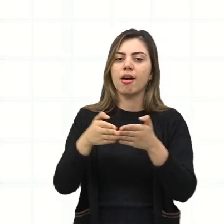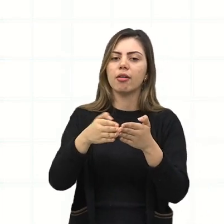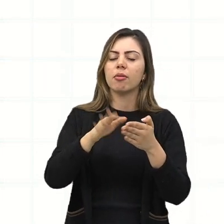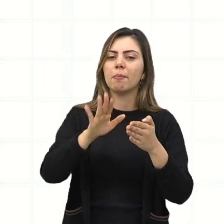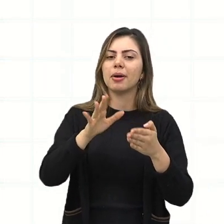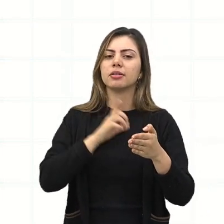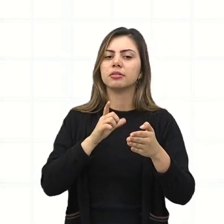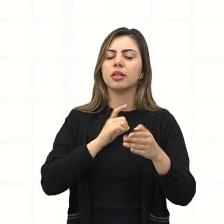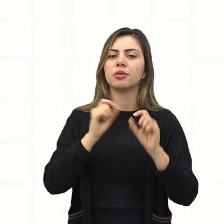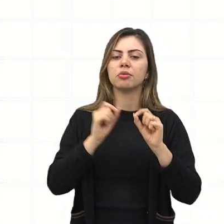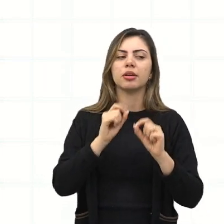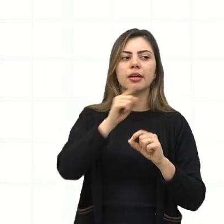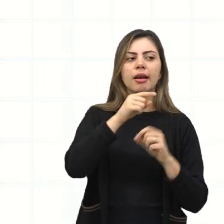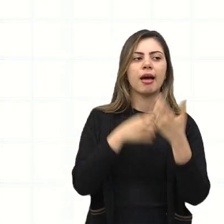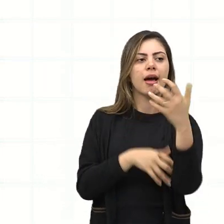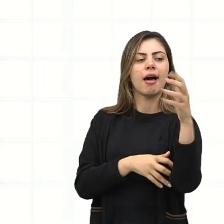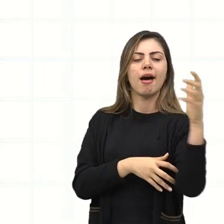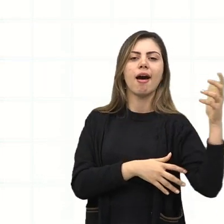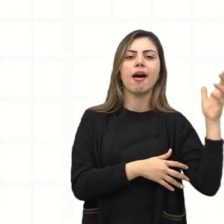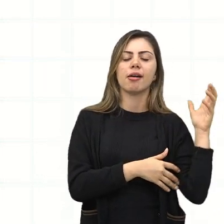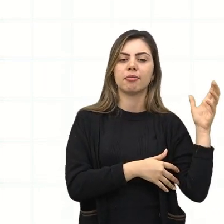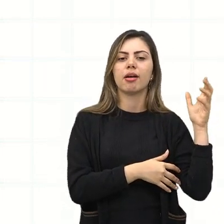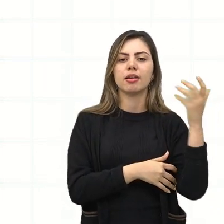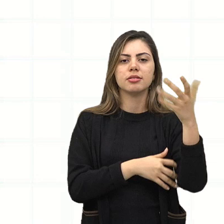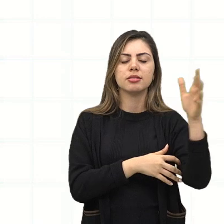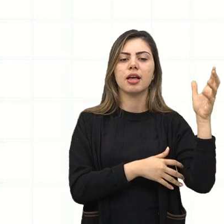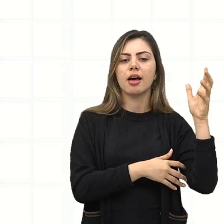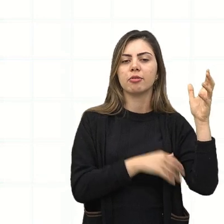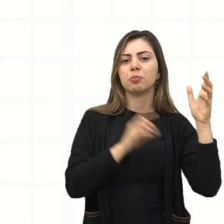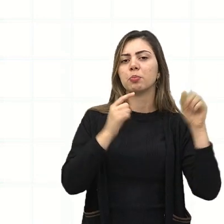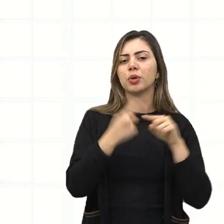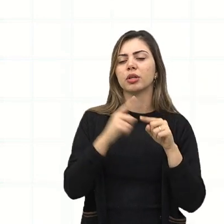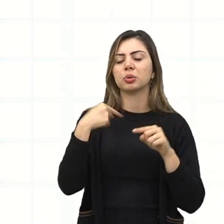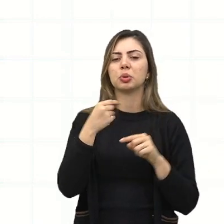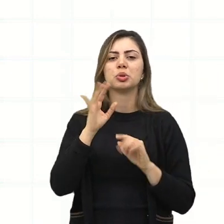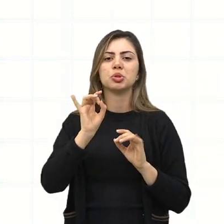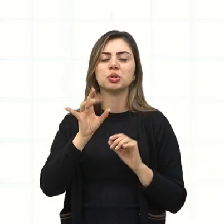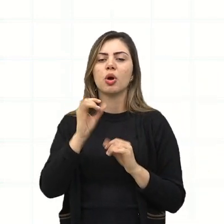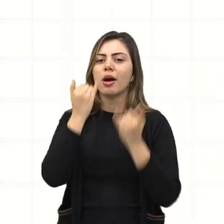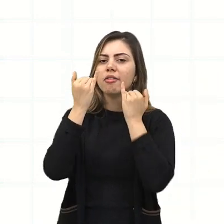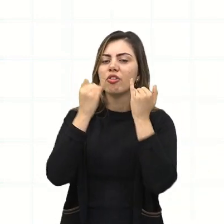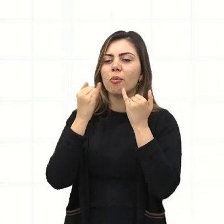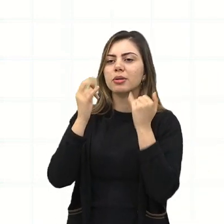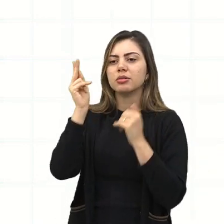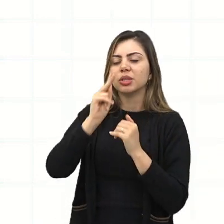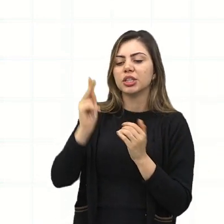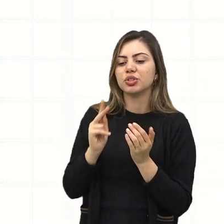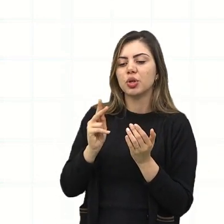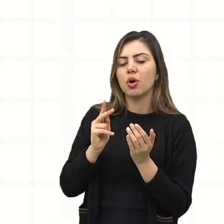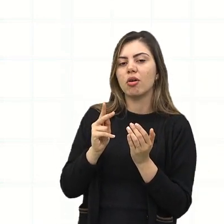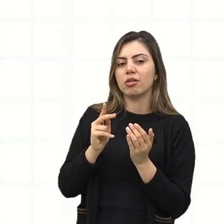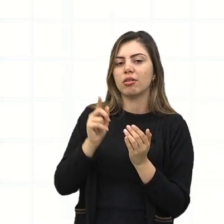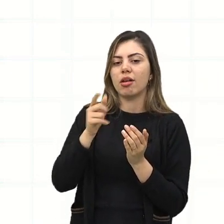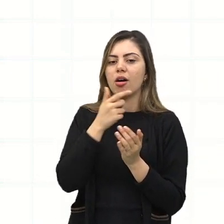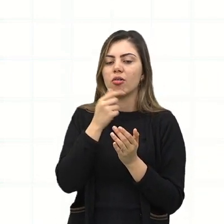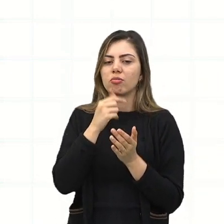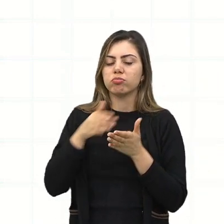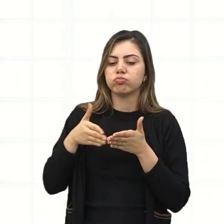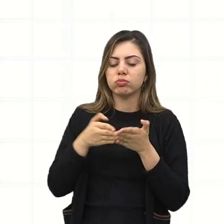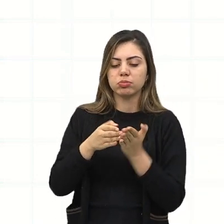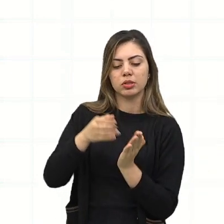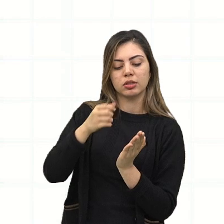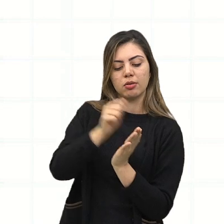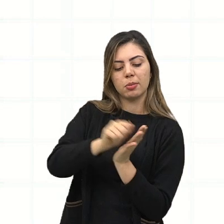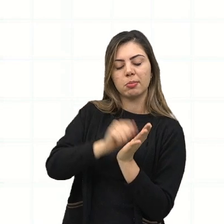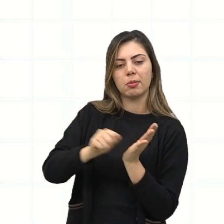da Mata, porque a gente só conhece a versão do explorador. Mas a Mãe da Mata é como se fosse esse registro